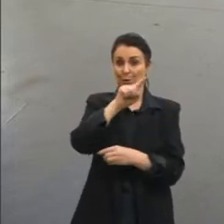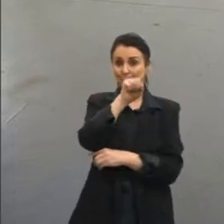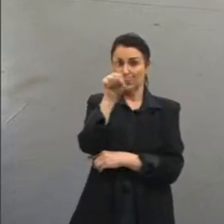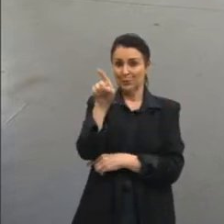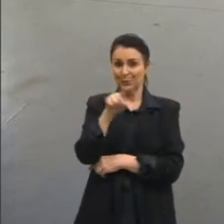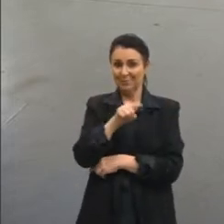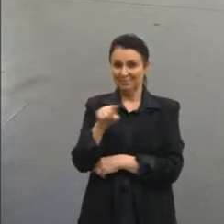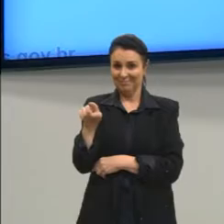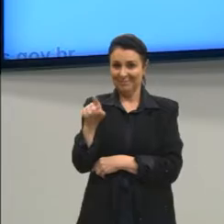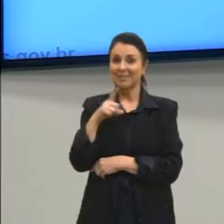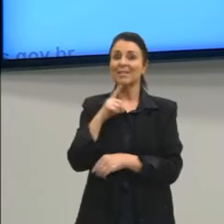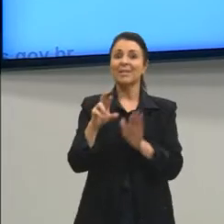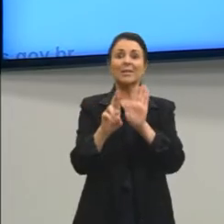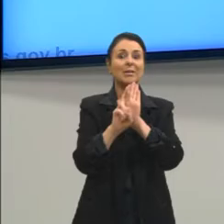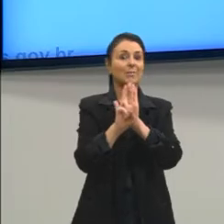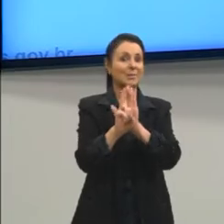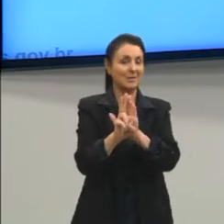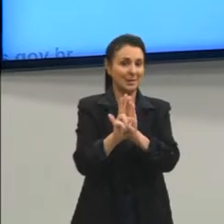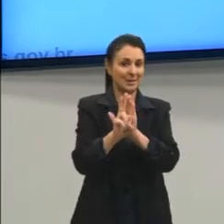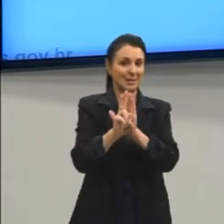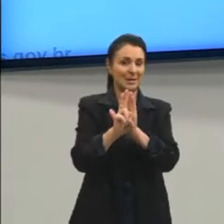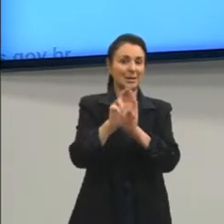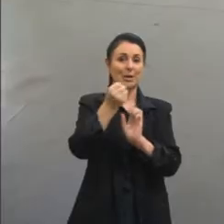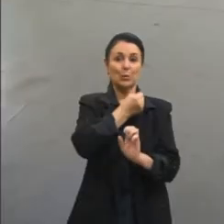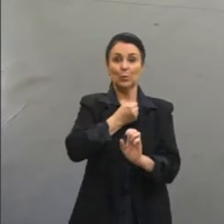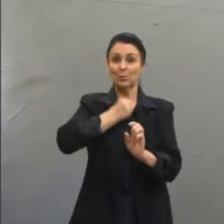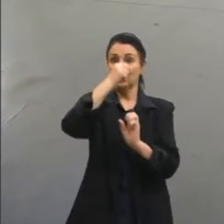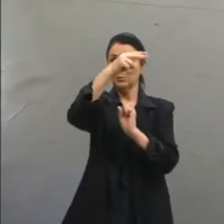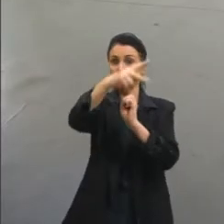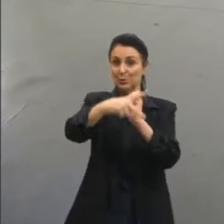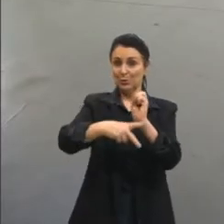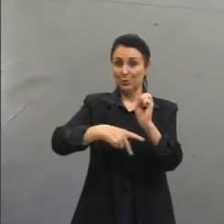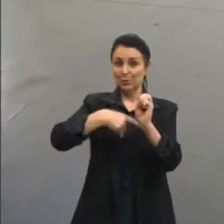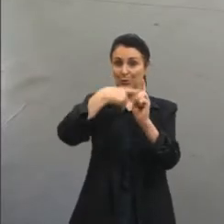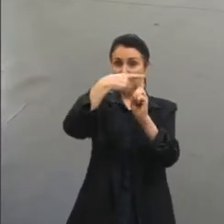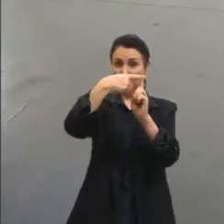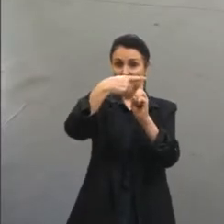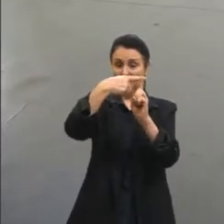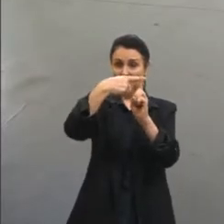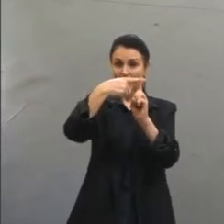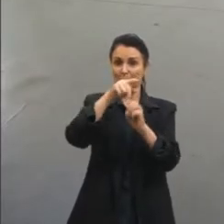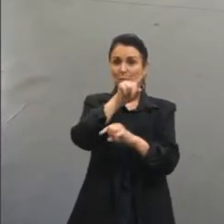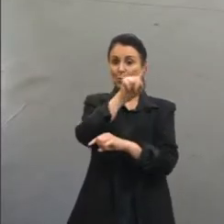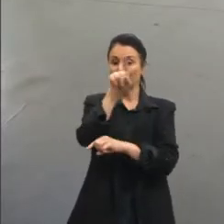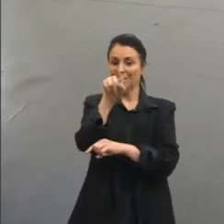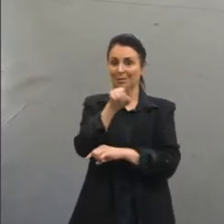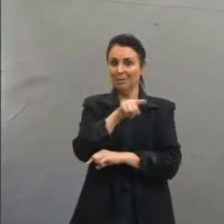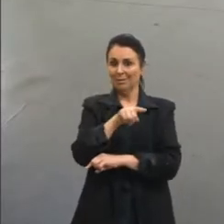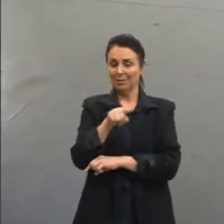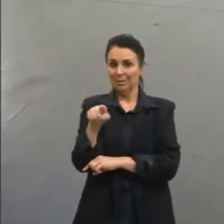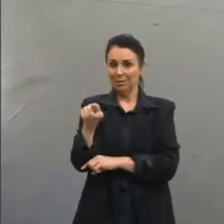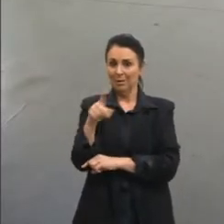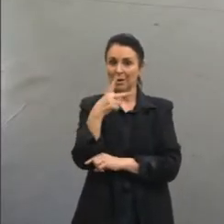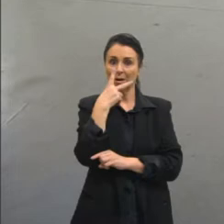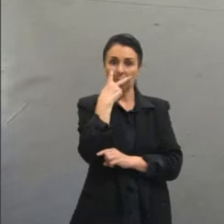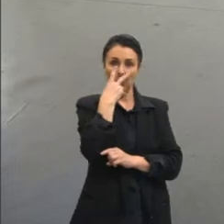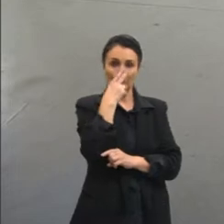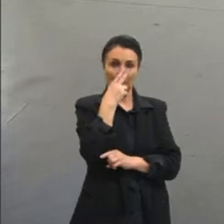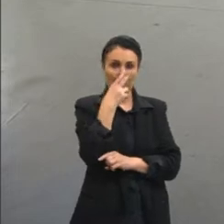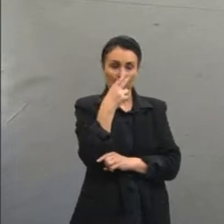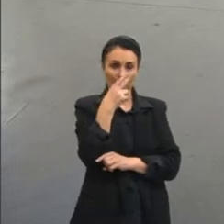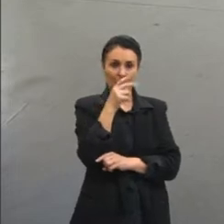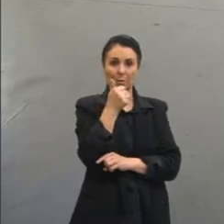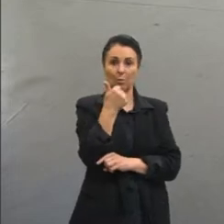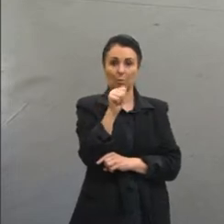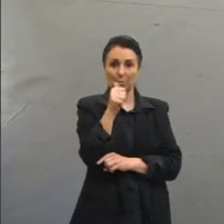também está ali representado né calor de pronto então Z O que é igual a